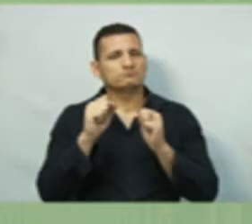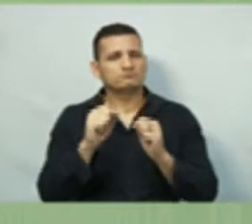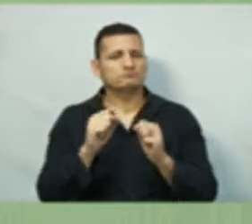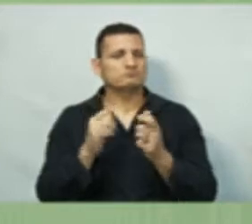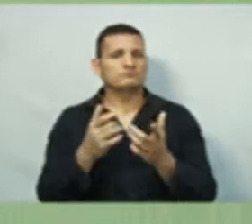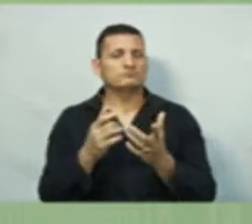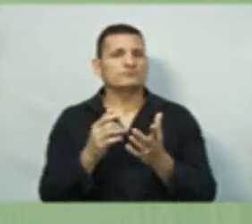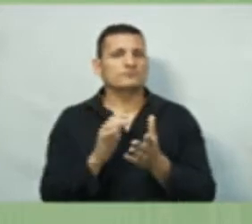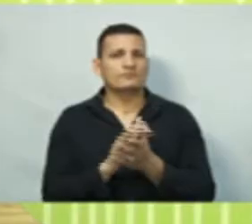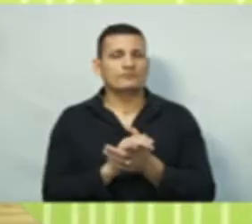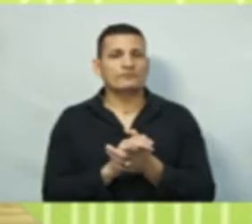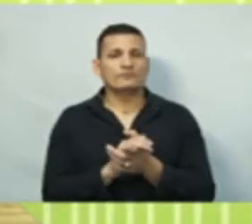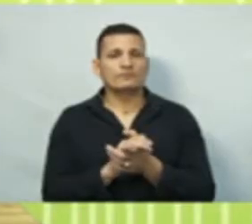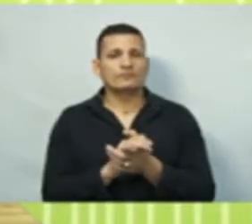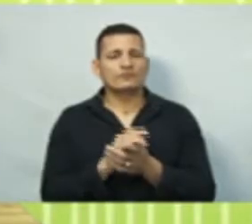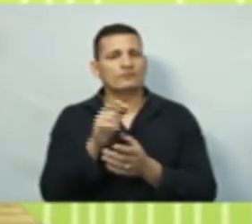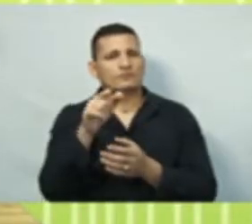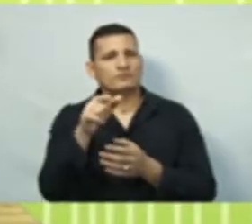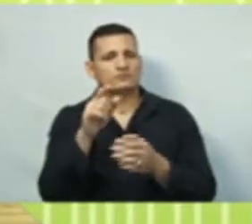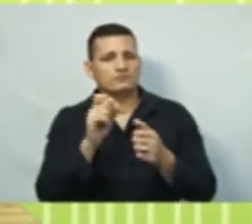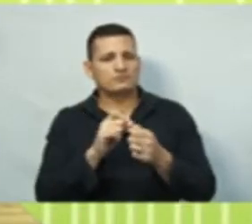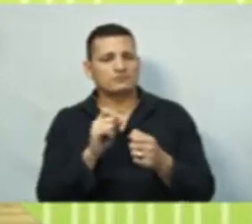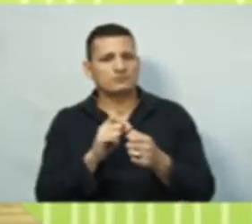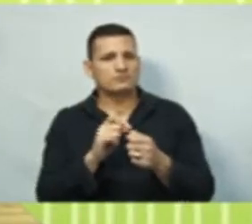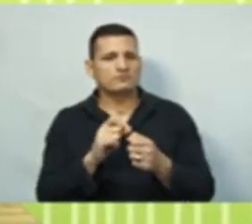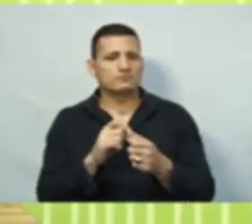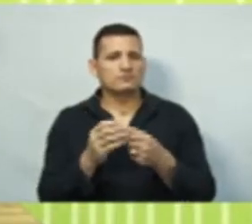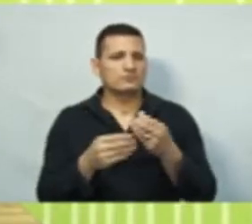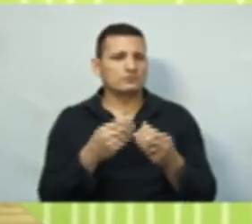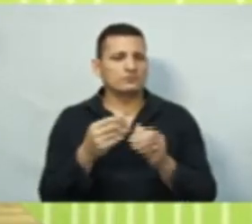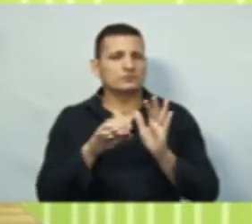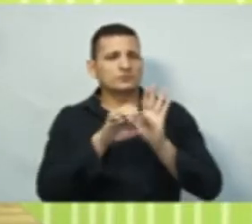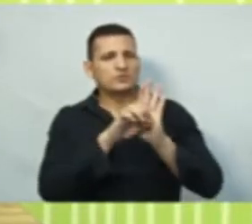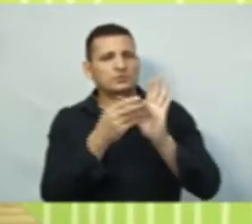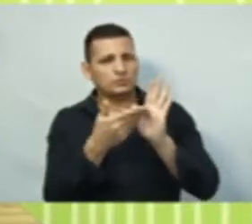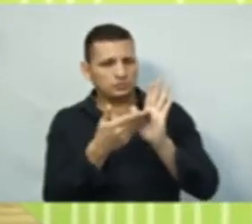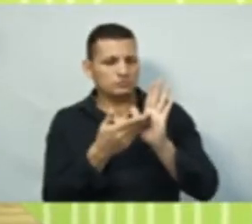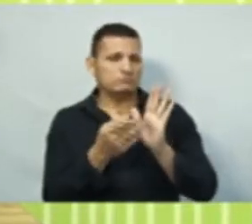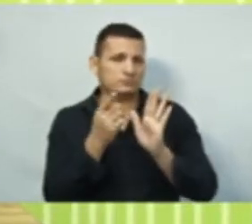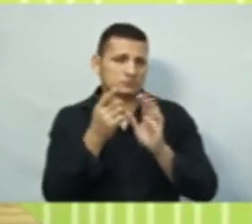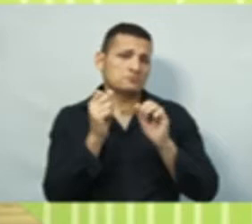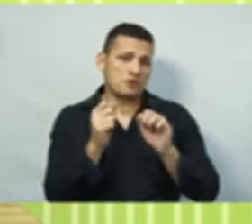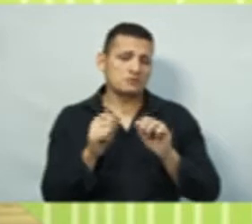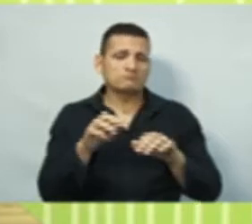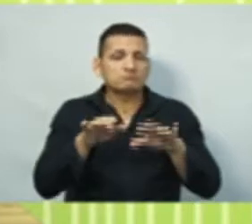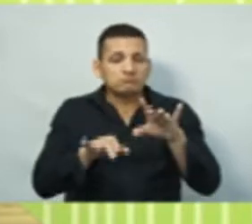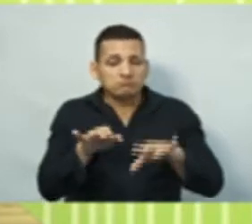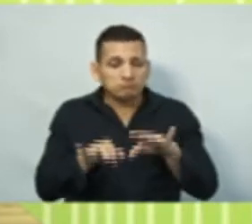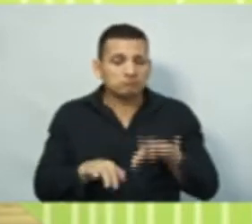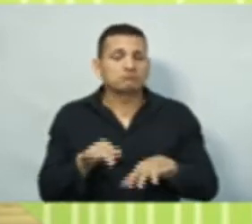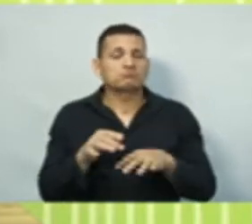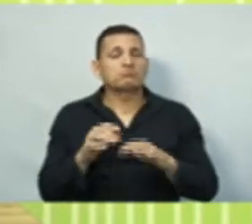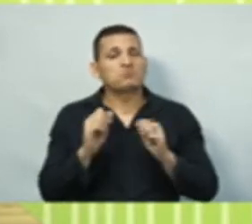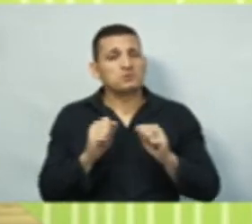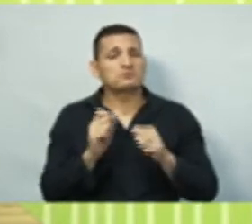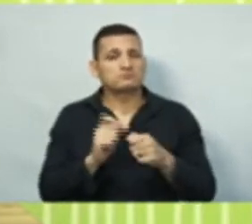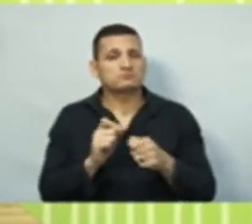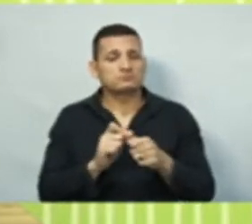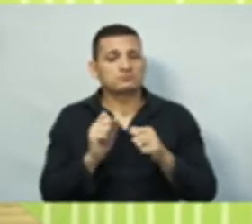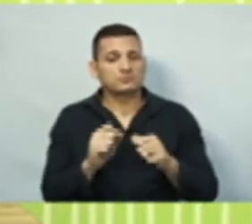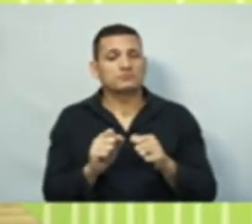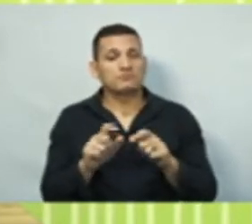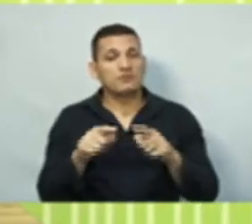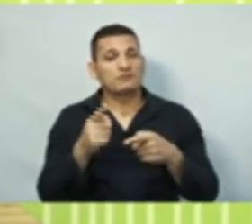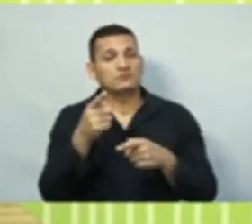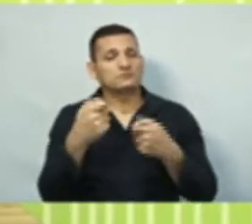hora de realizar esse procedimento da confecção do estatuto, você poderá fazê-lo. Só que você tem que